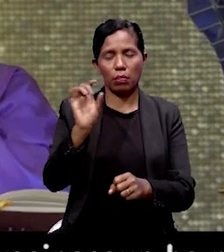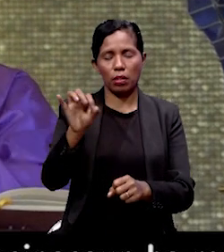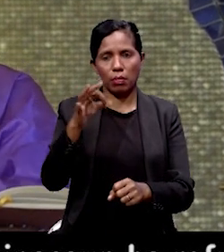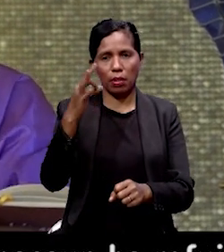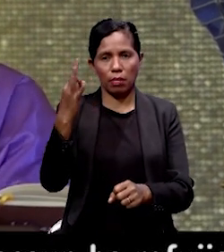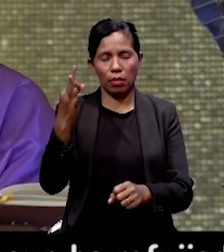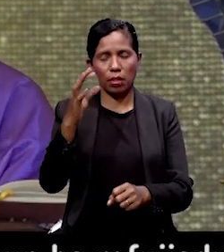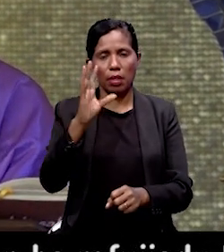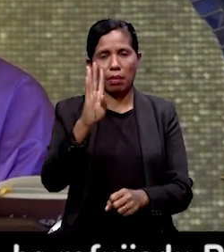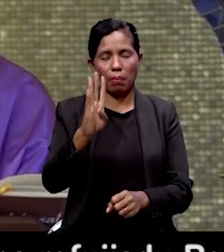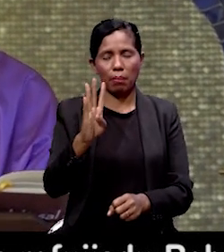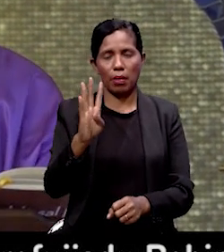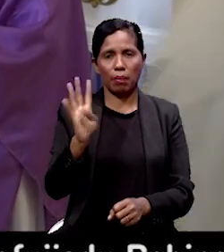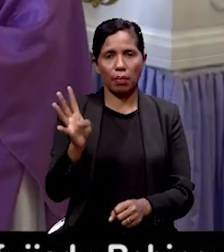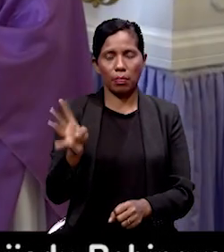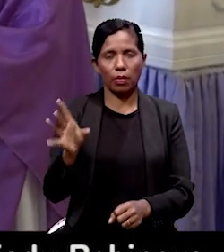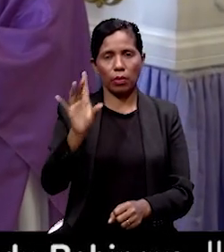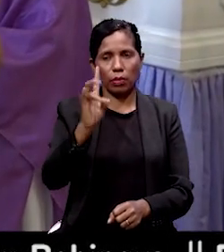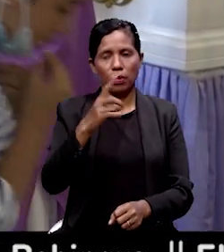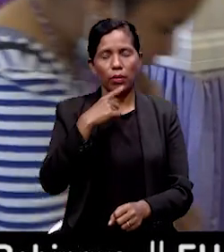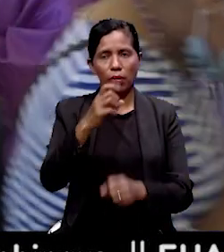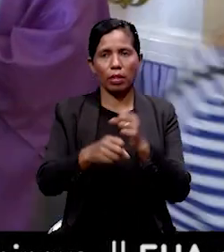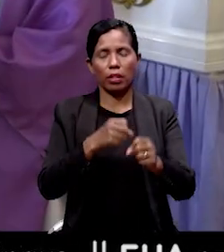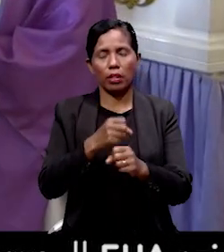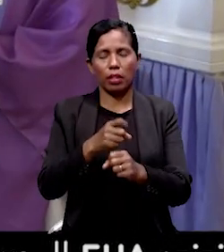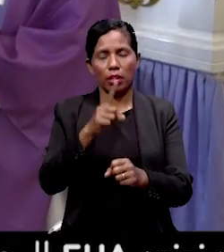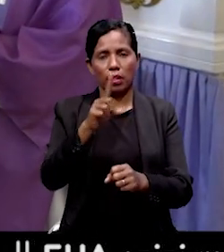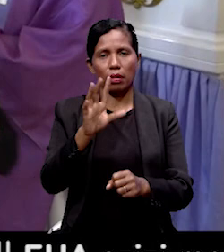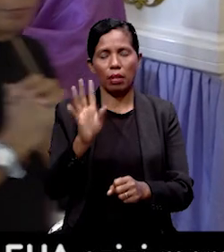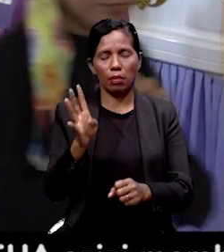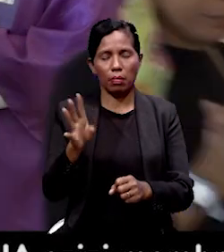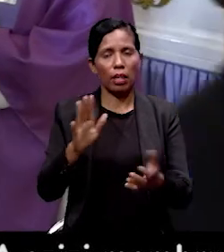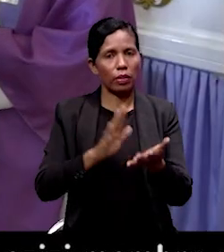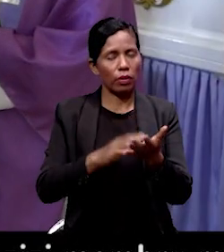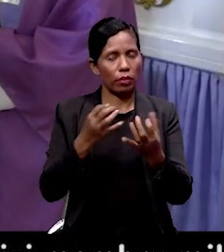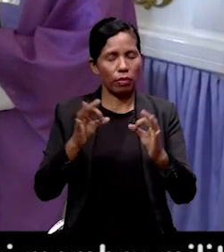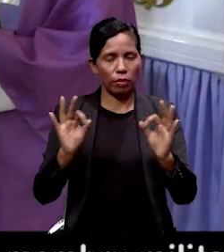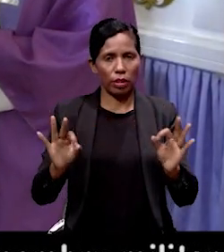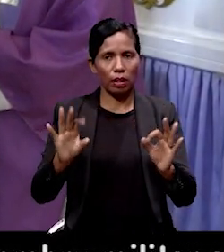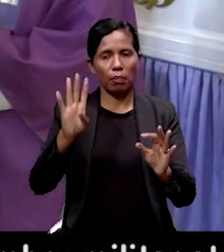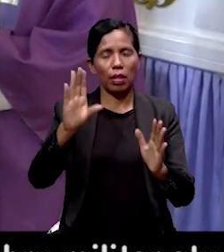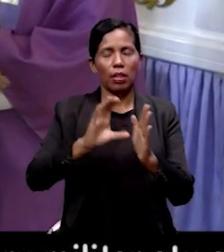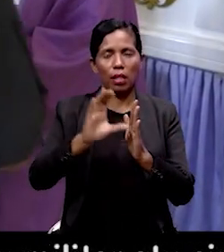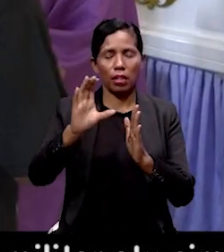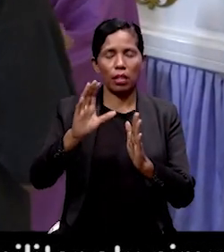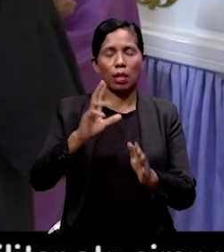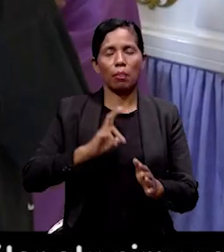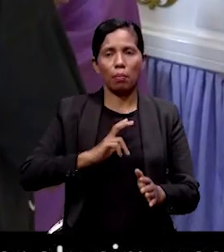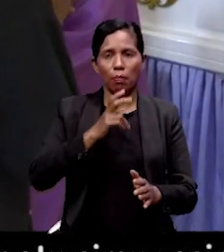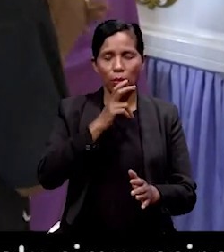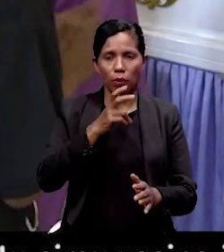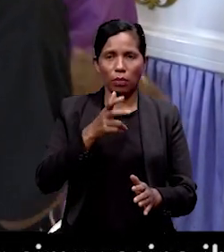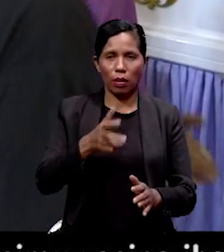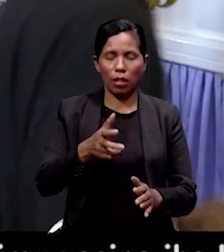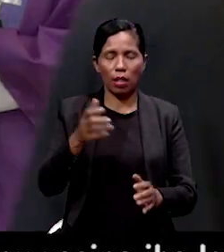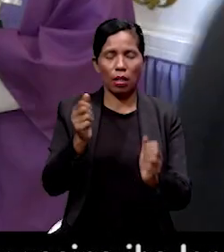resinhito. No tinang rihun ida a tucia lima nulo, remata ni estudo quarta classe e a Portugal, hamuto com o saudoso